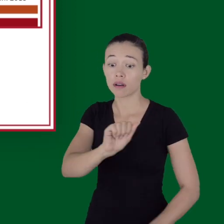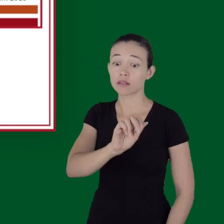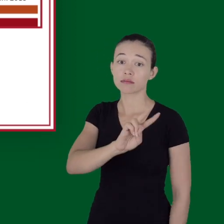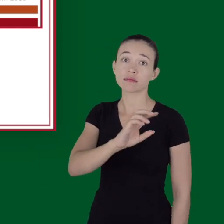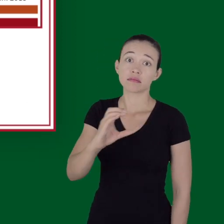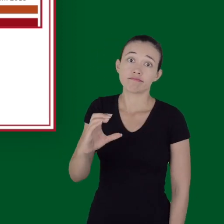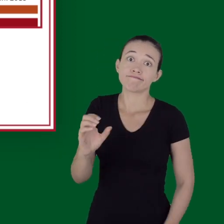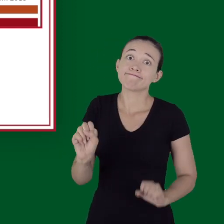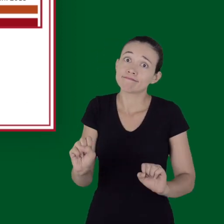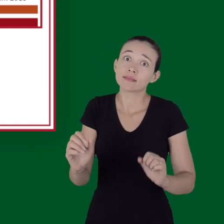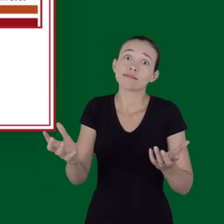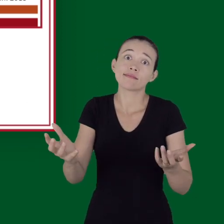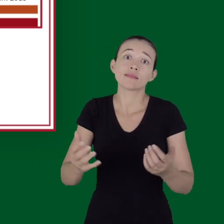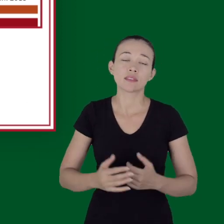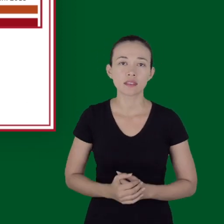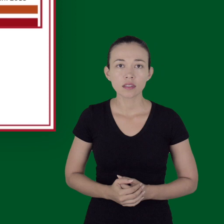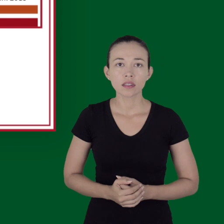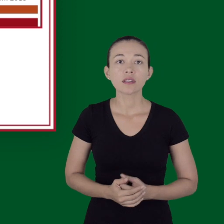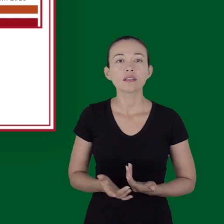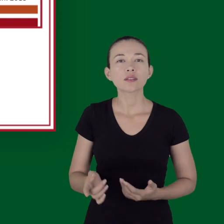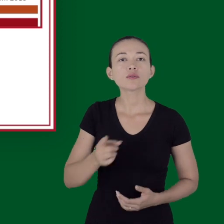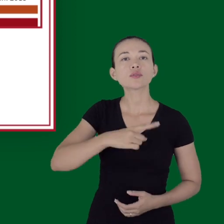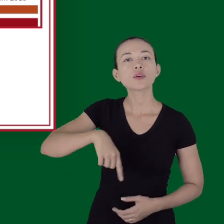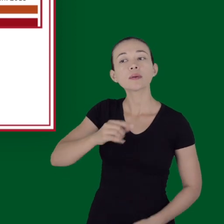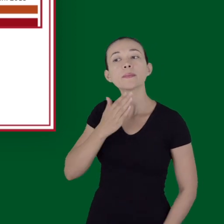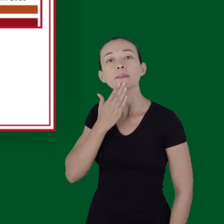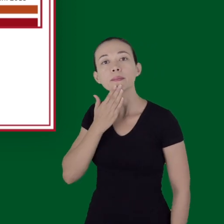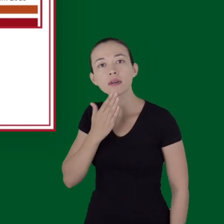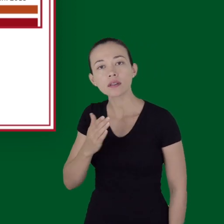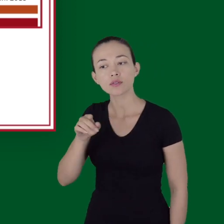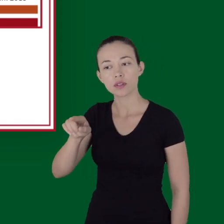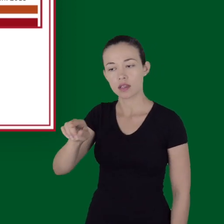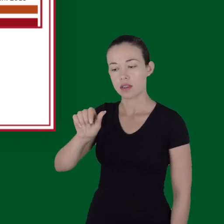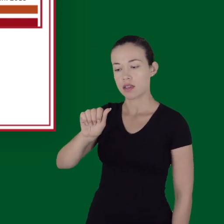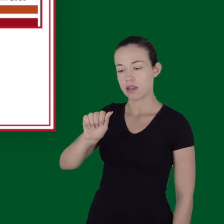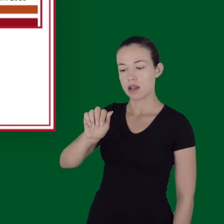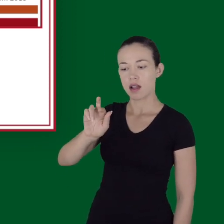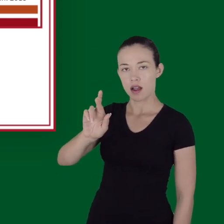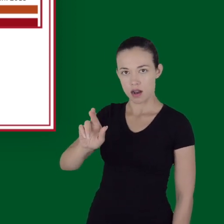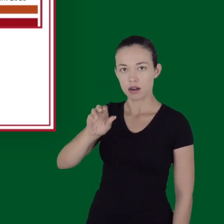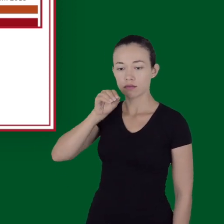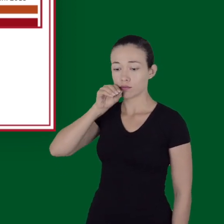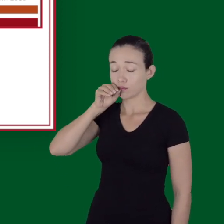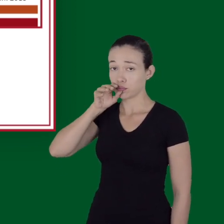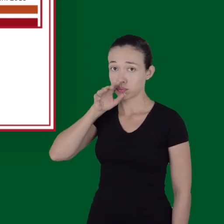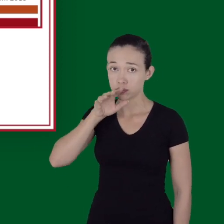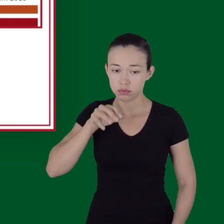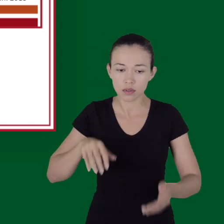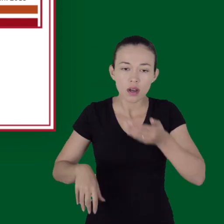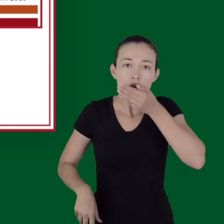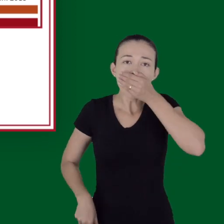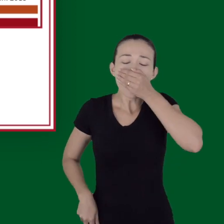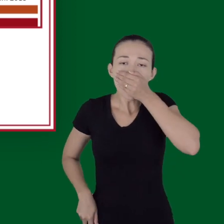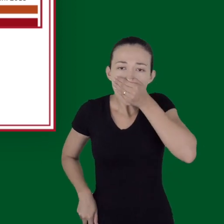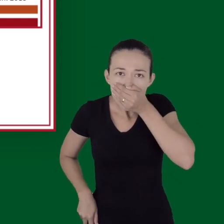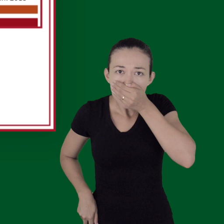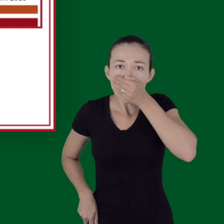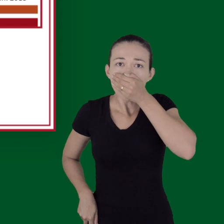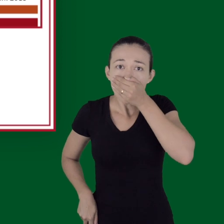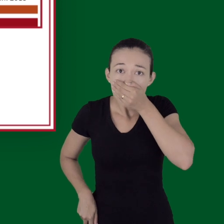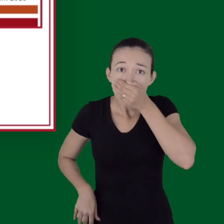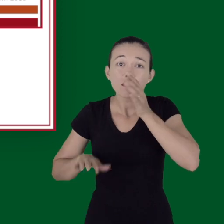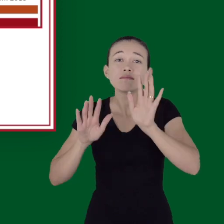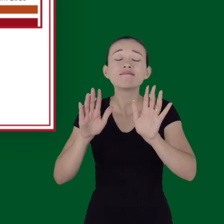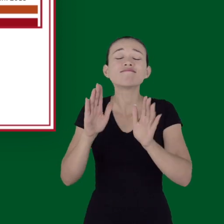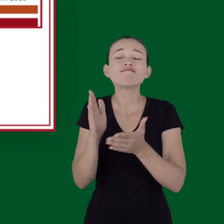piorar o estado do paciente, né? Fazer um AVC e tudo. Então, de forma geral, a gente pede para ele fazer a força contra a mão fechada.